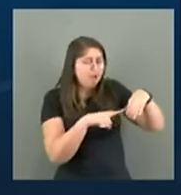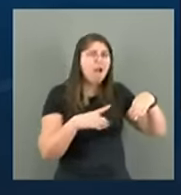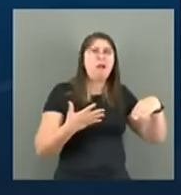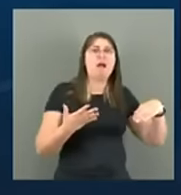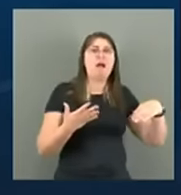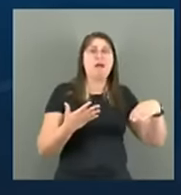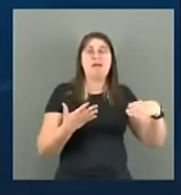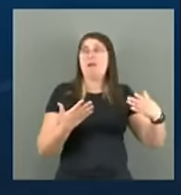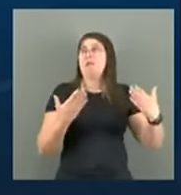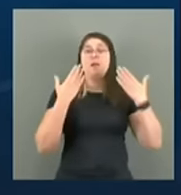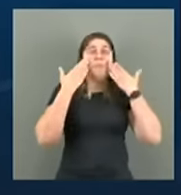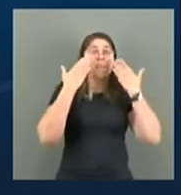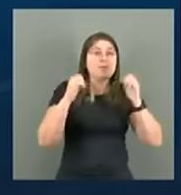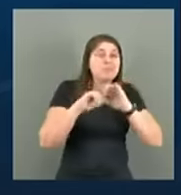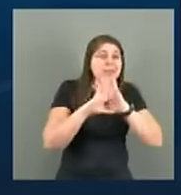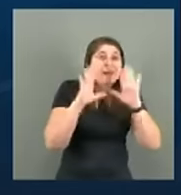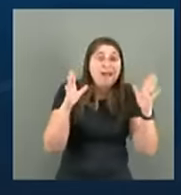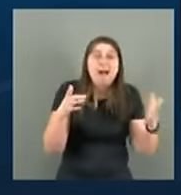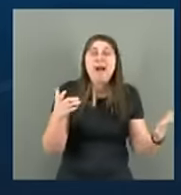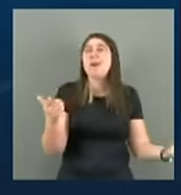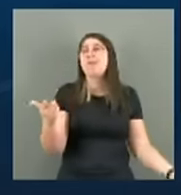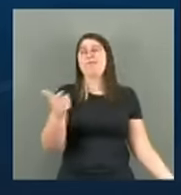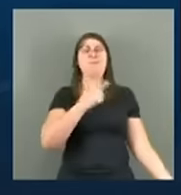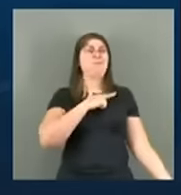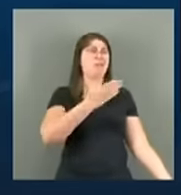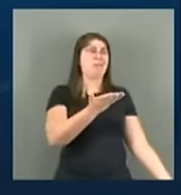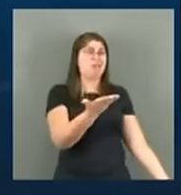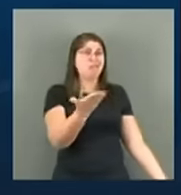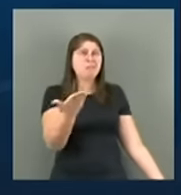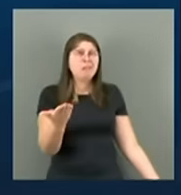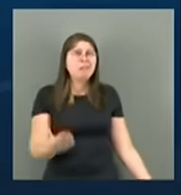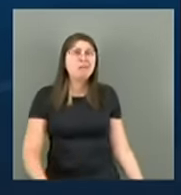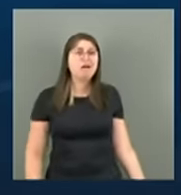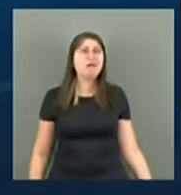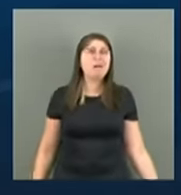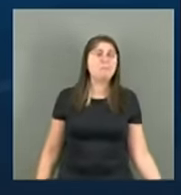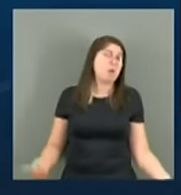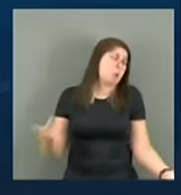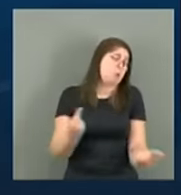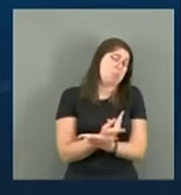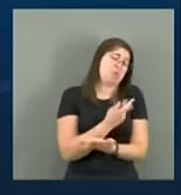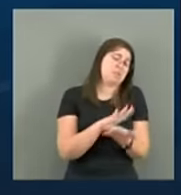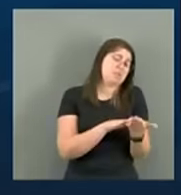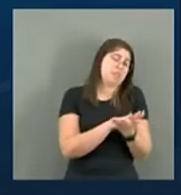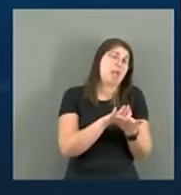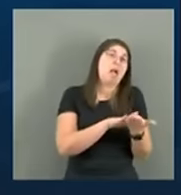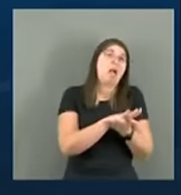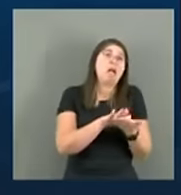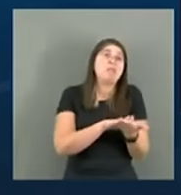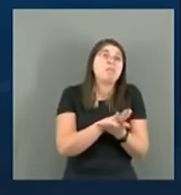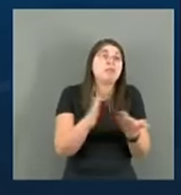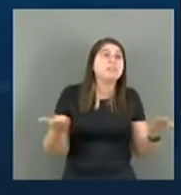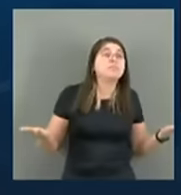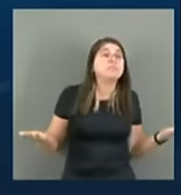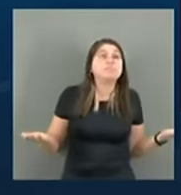tão feio que, como não acontece nada, e como eu te falei, o sistema nunca faz